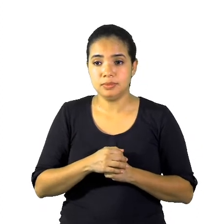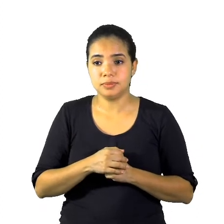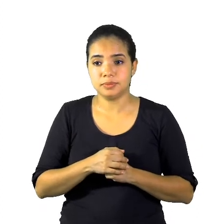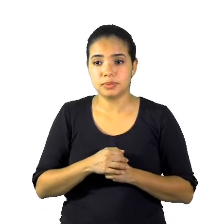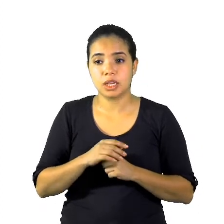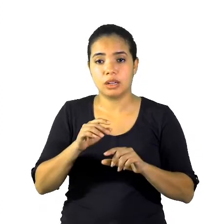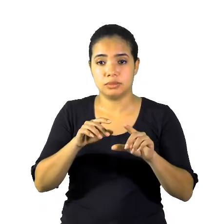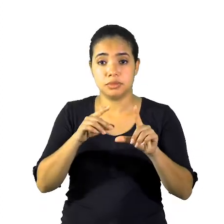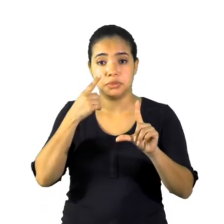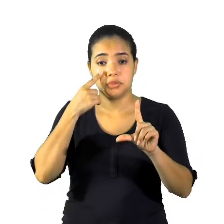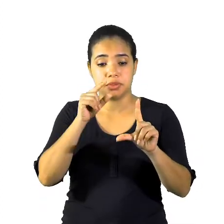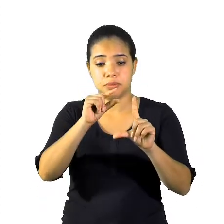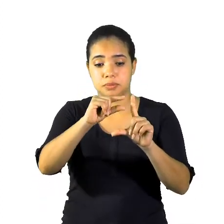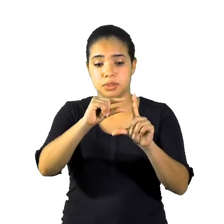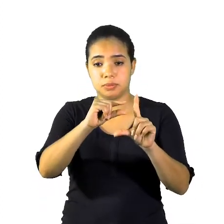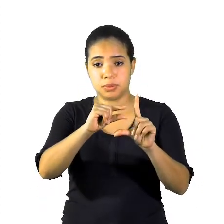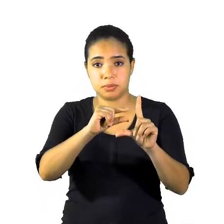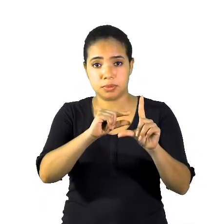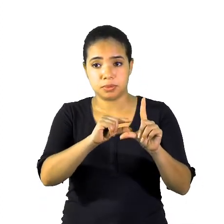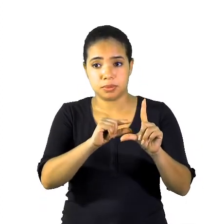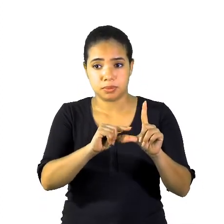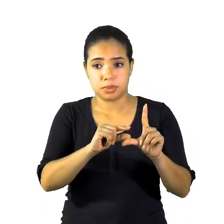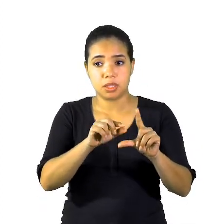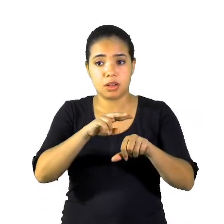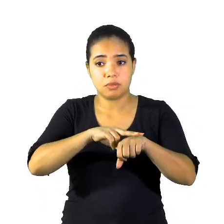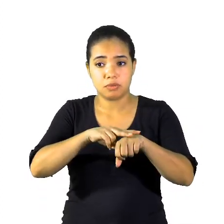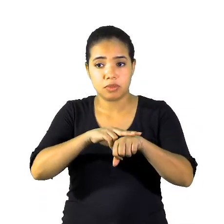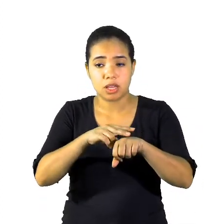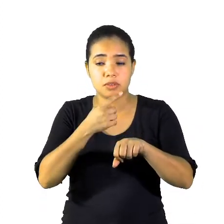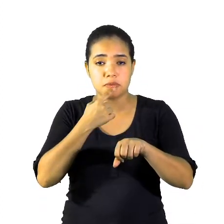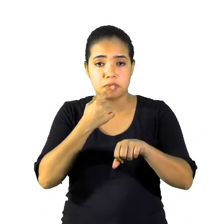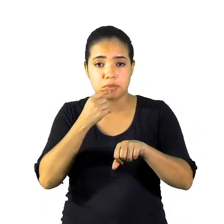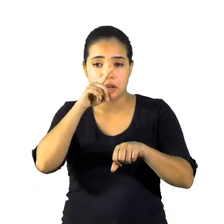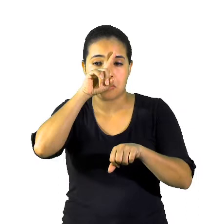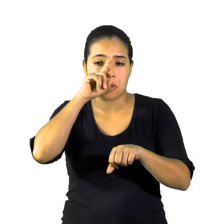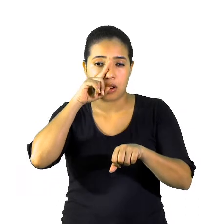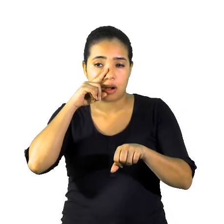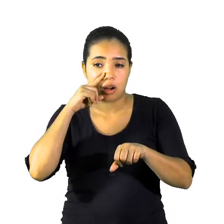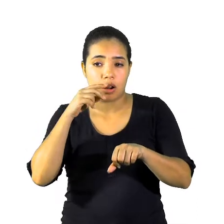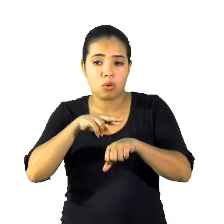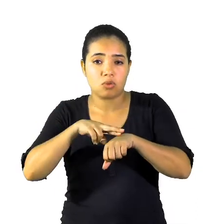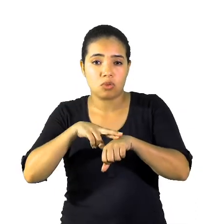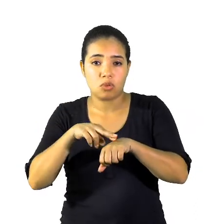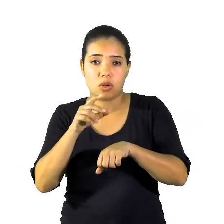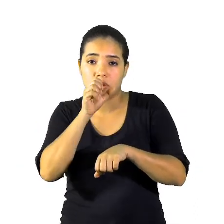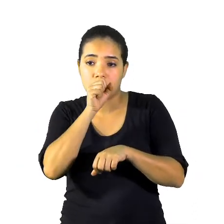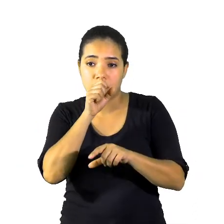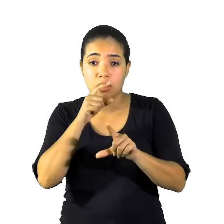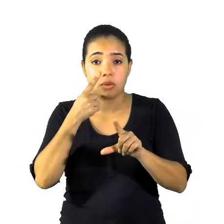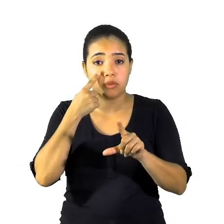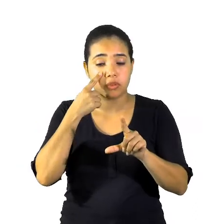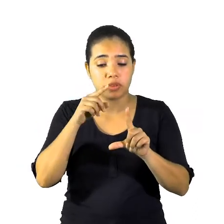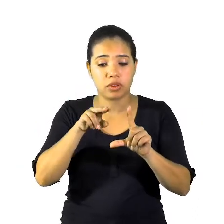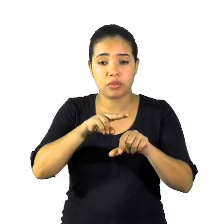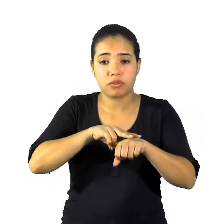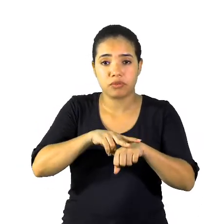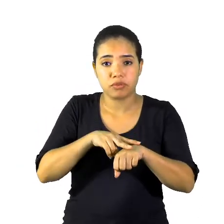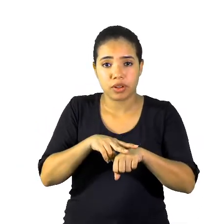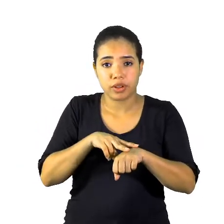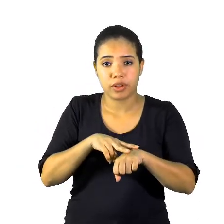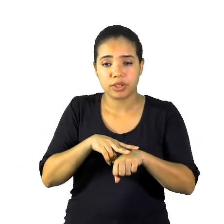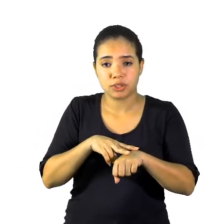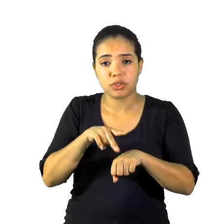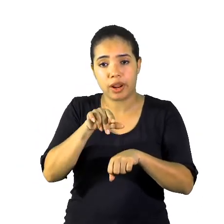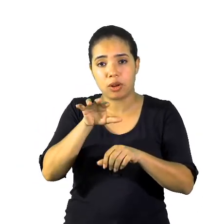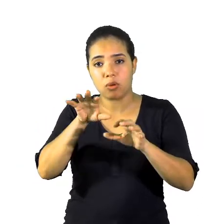de vários fatores diferentes do que estão presentes no mapa, mas se eu observar ali, cor verde significa uma